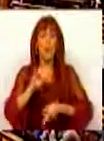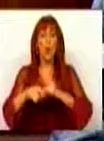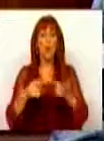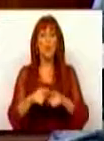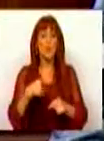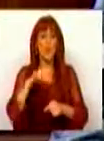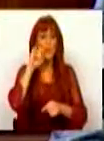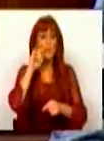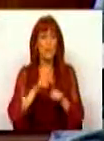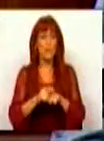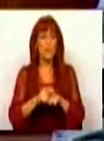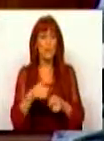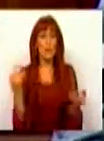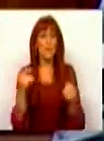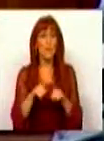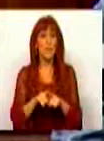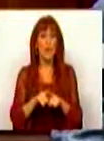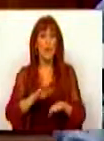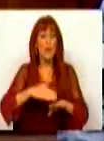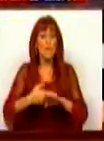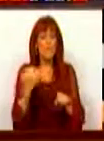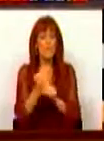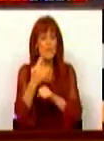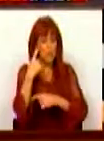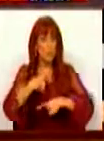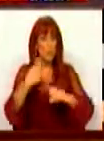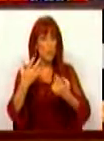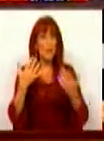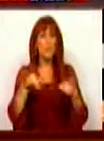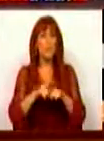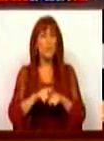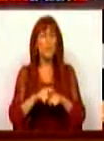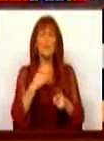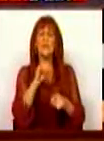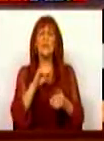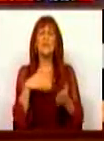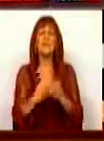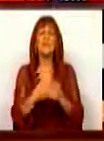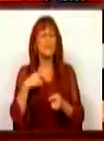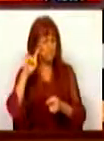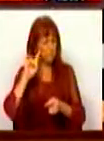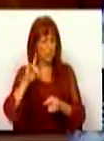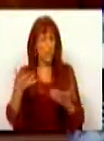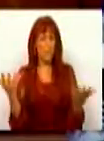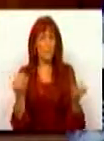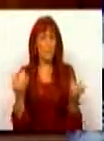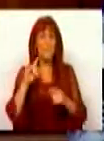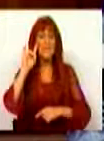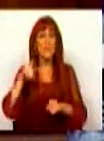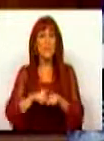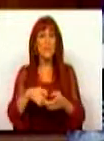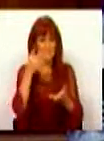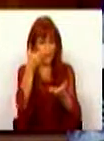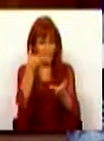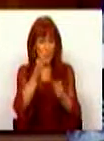aquilo que defendemos é, de facto, o reforço dos serviços públicos. Mas não hostilizamos, reconhecemos. Sabemos que ele está